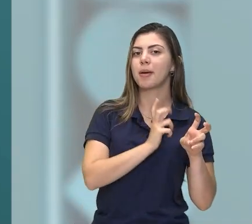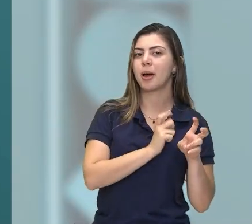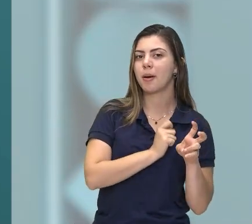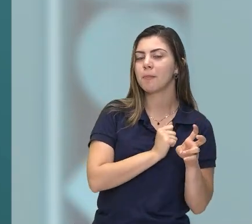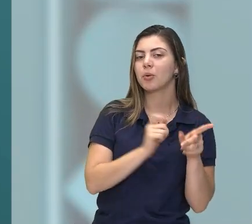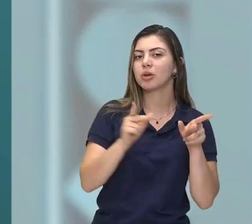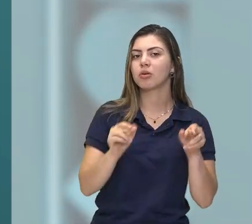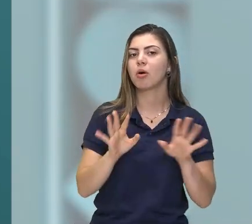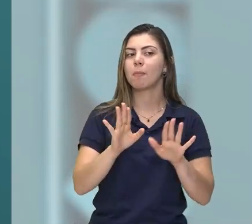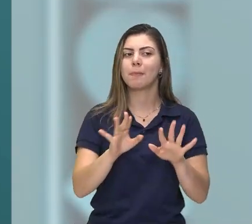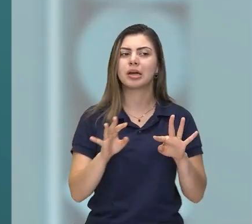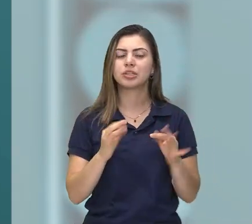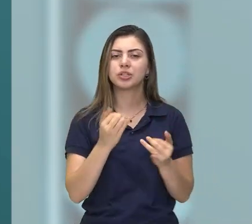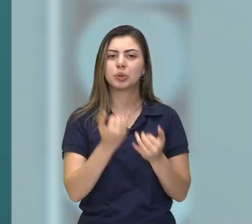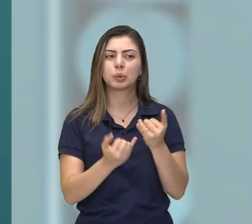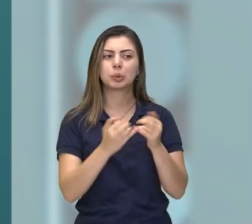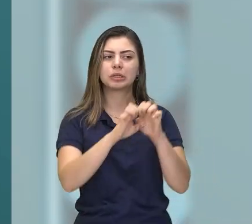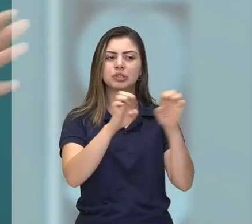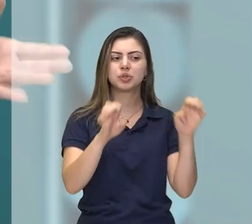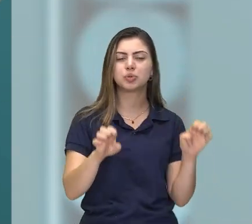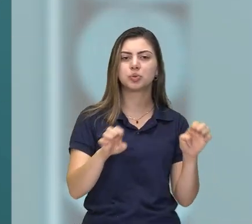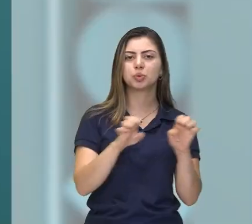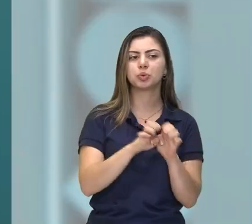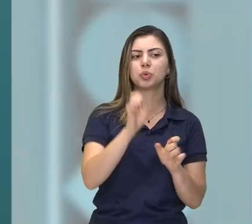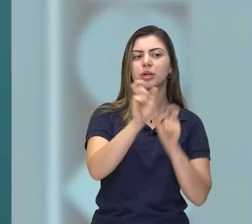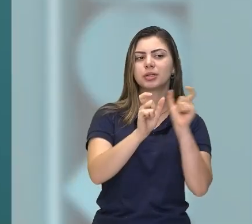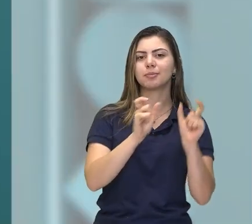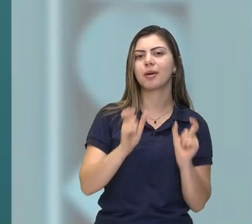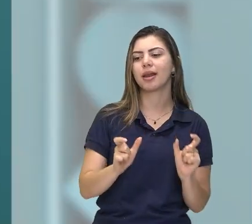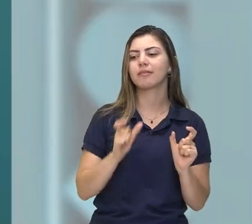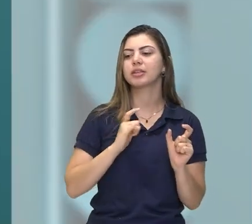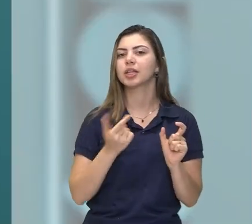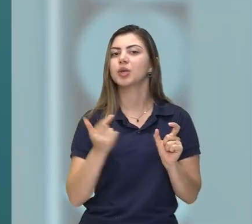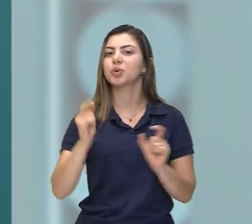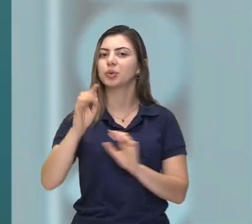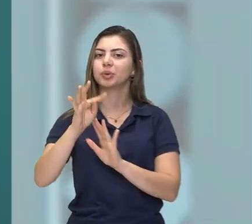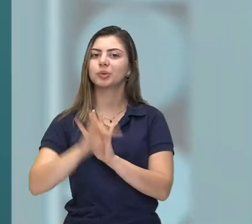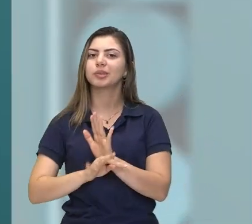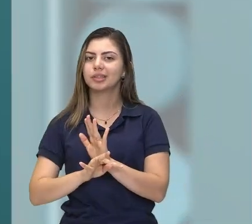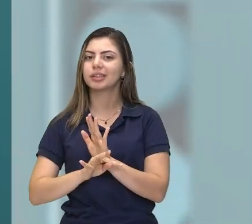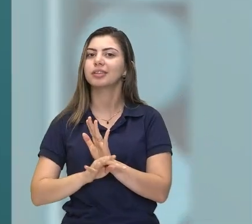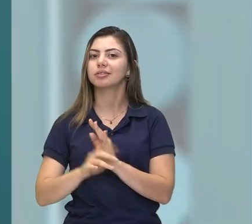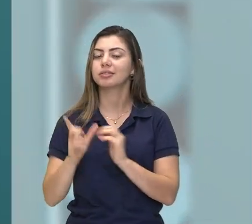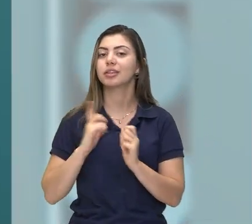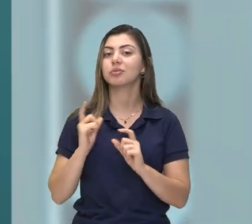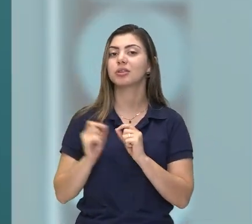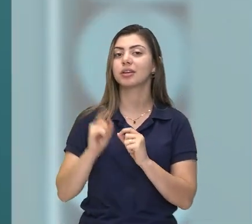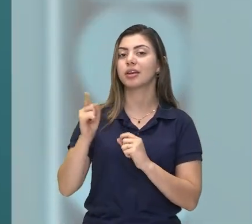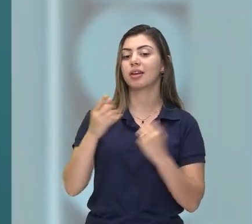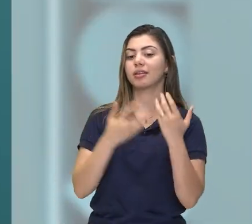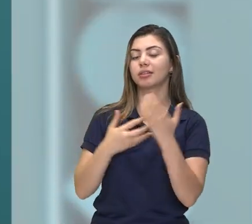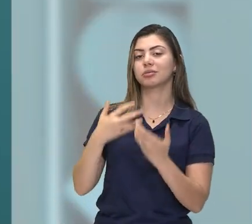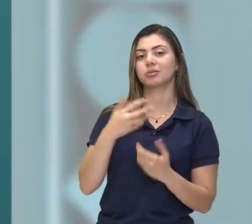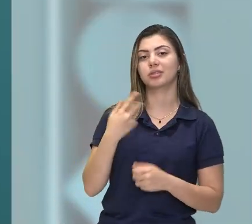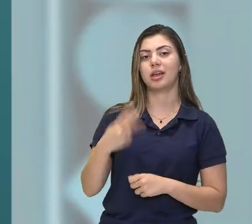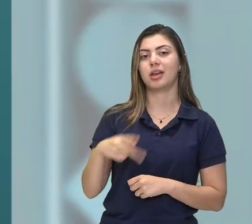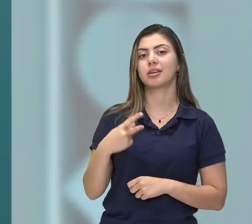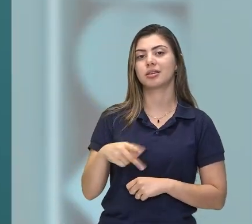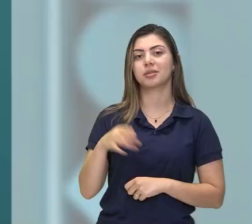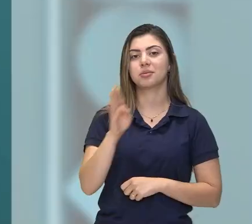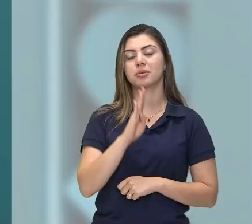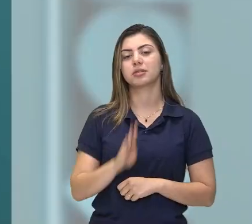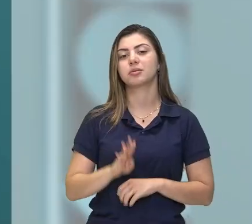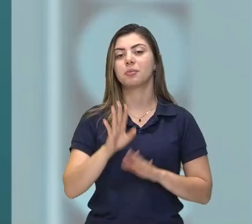mas quase todas essas palavras vão aparecer num texto de um cantor brasileiro. Mas antes eu quero que